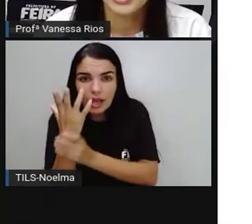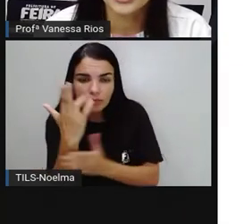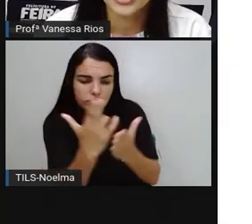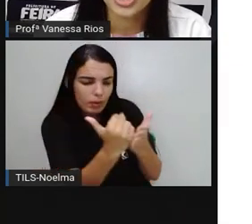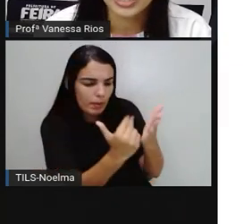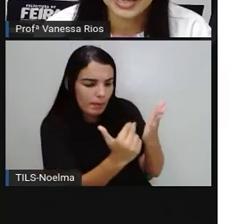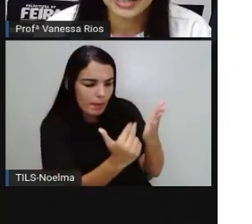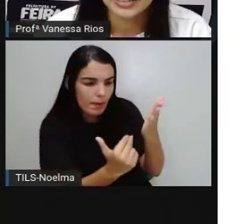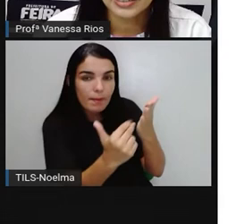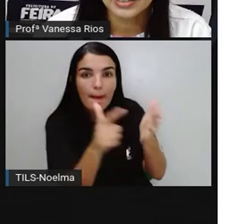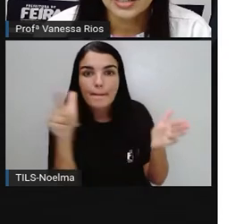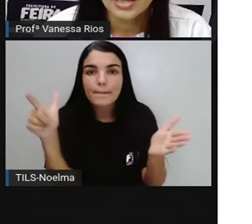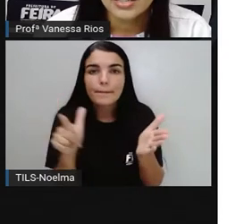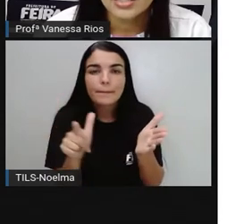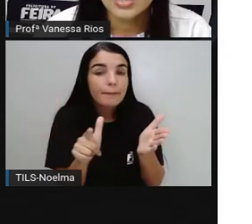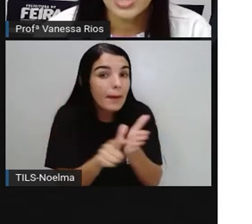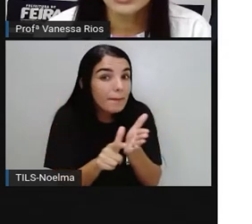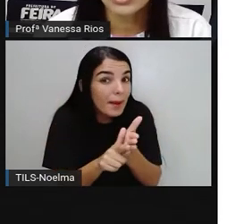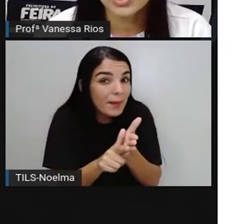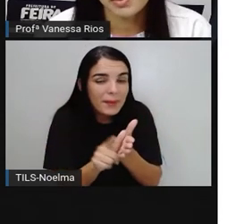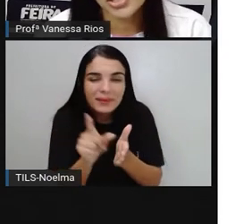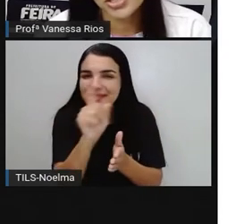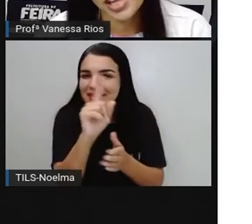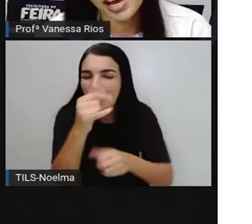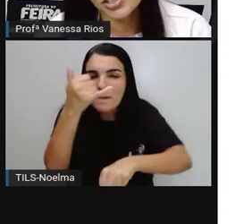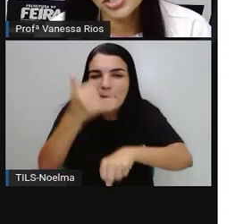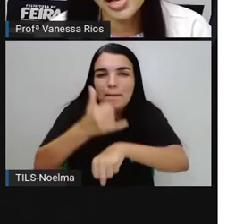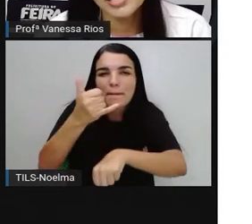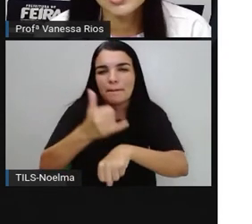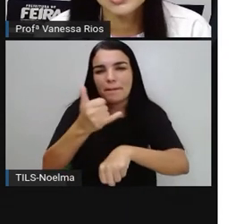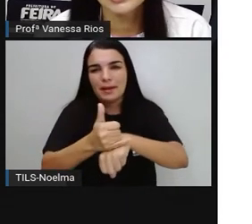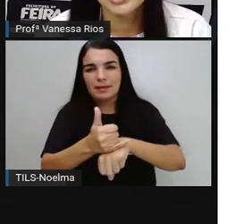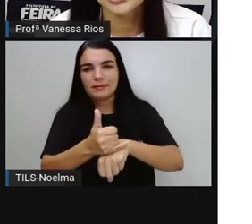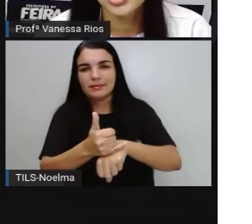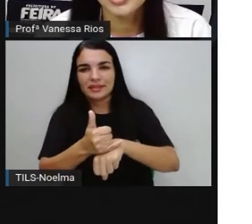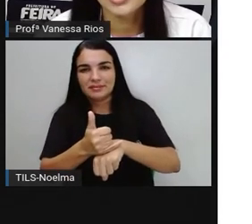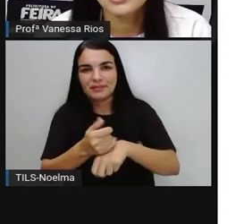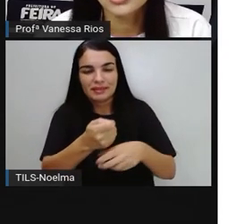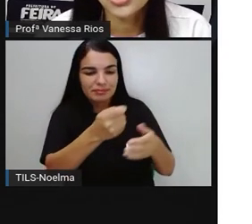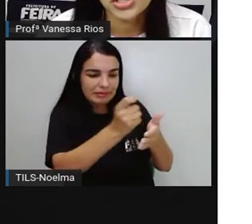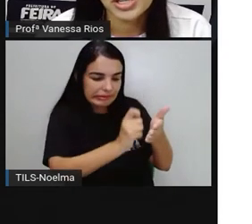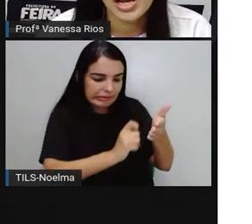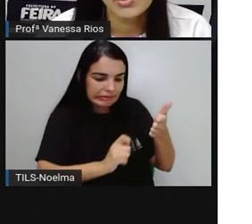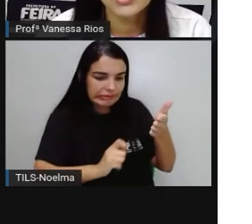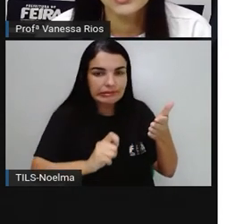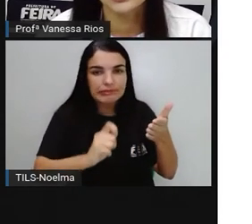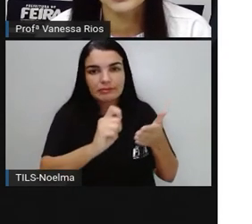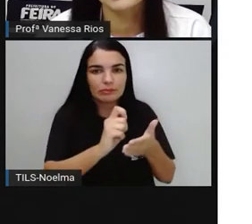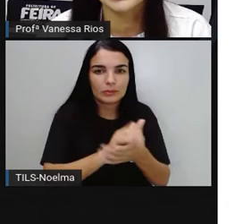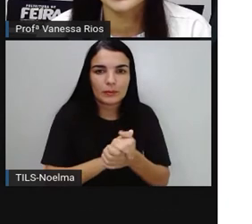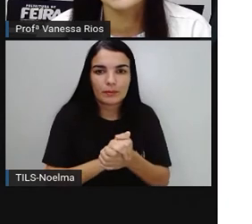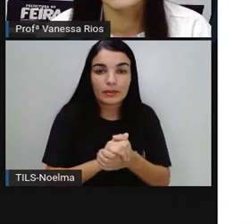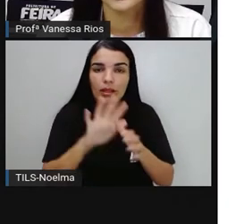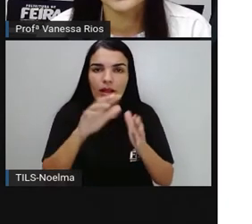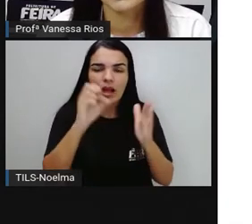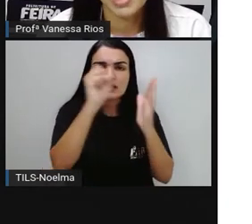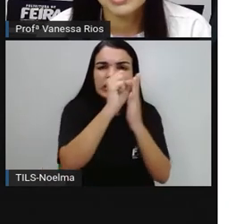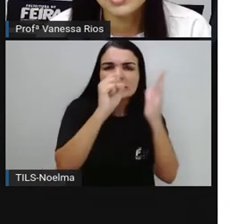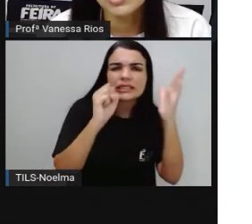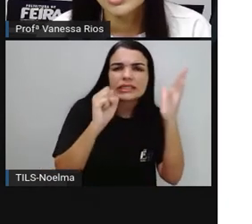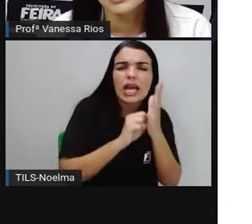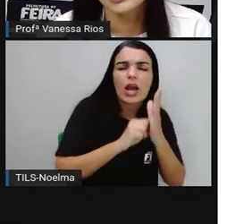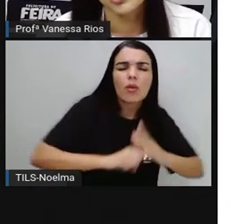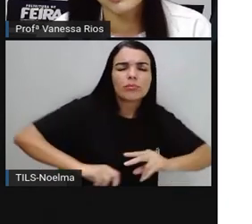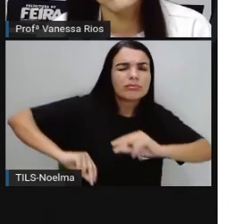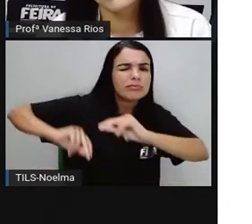de argila. Séculos mais tarde, a sociedade da Grécia Antiga, com o surgimento da noção de